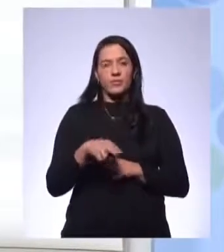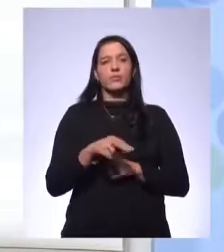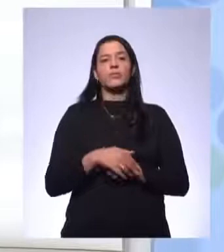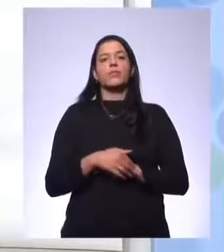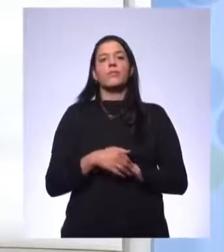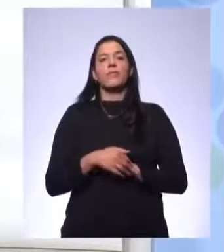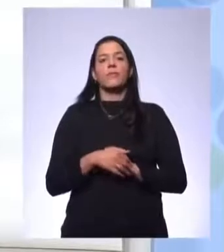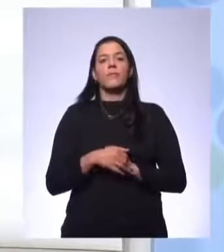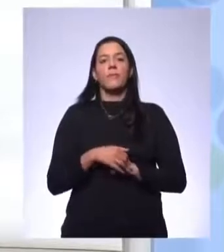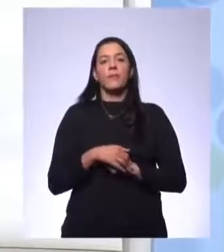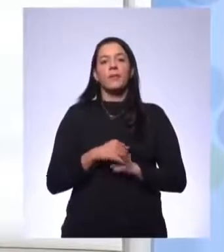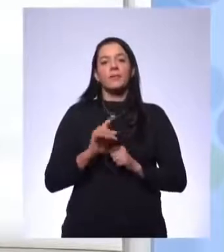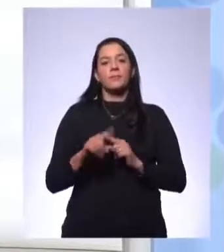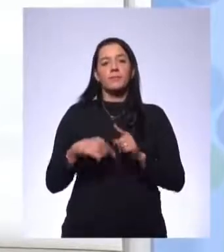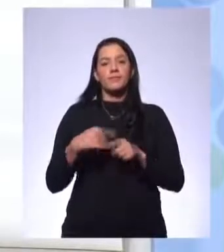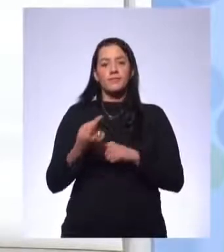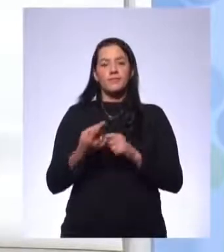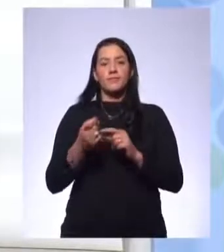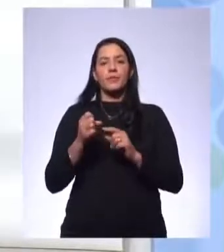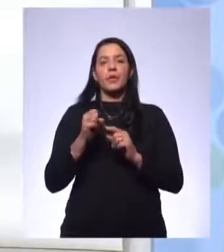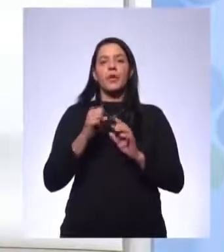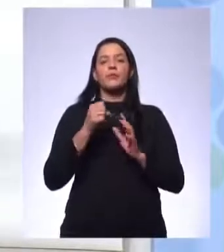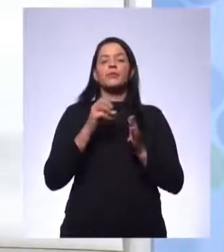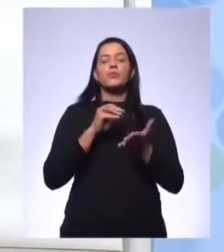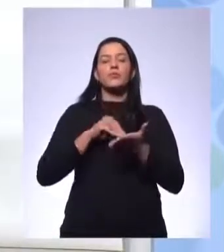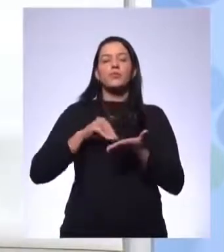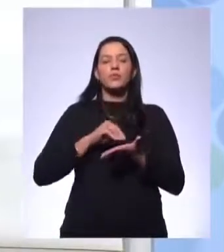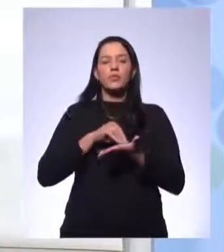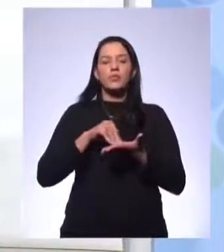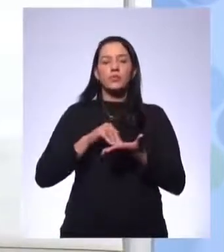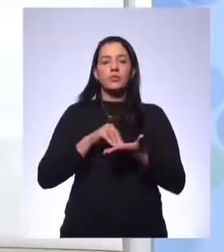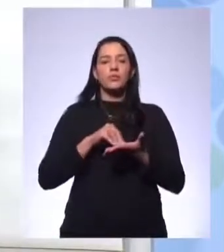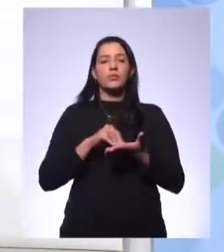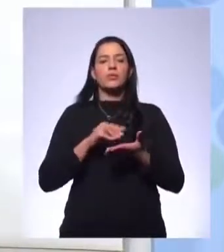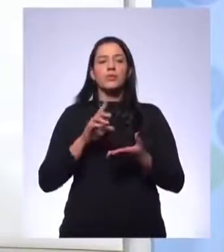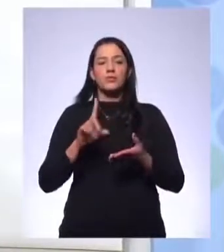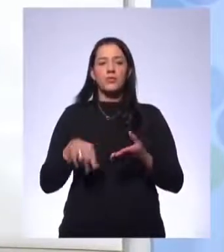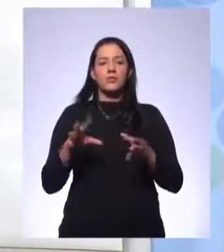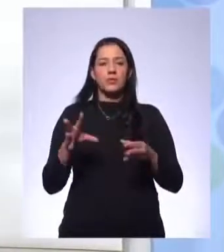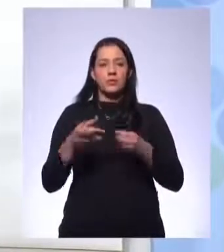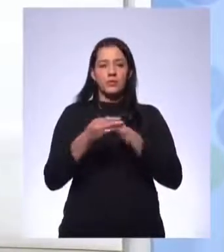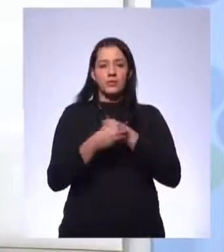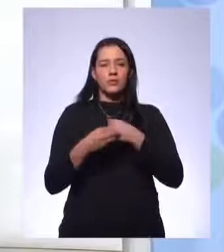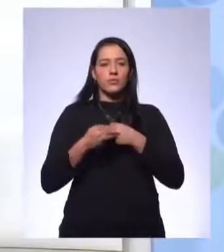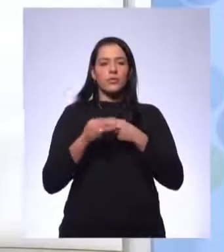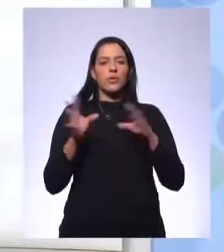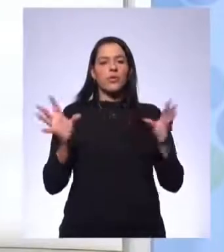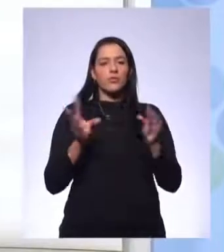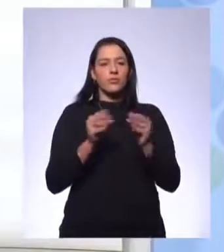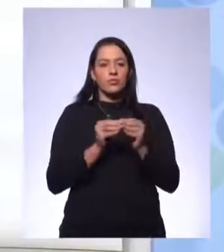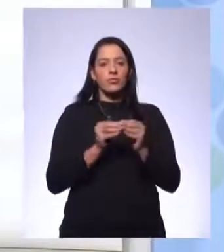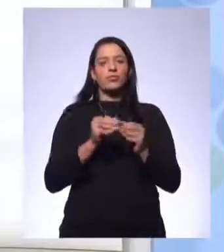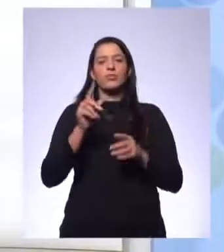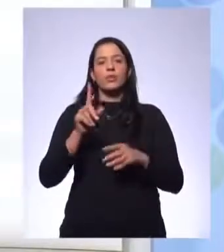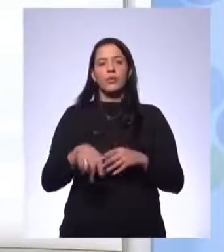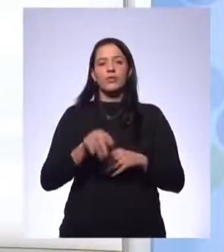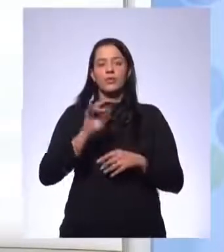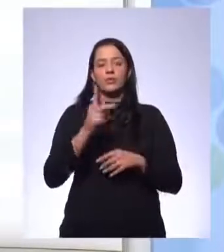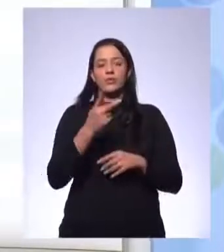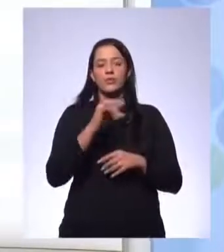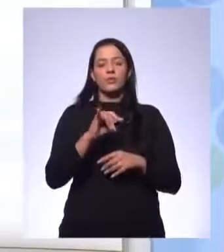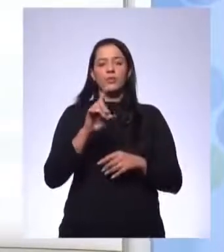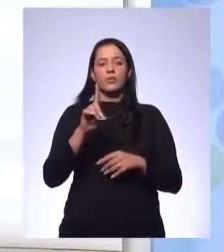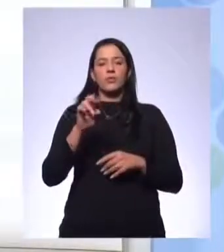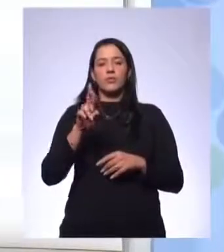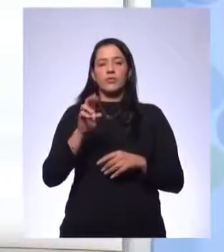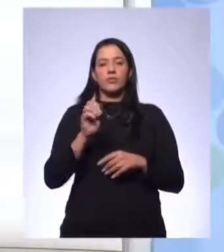A primeira substância simples, o primeiro átomo organizadinho e tudo mais, provavelmente foi do hidrogênio, porque ele é de uma estrutura